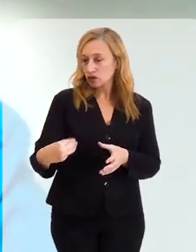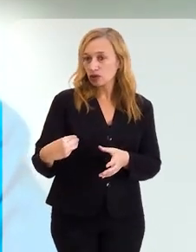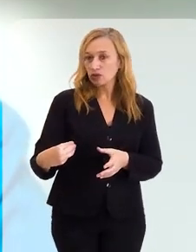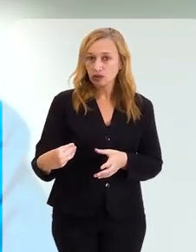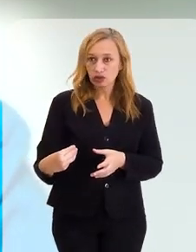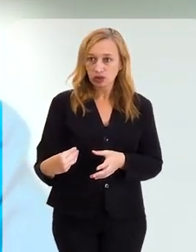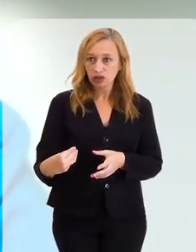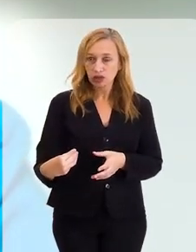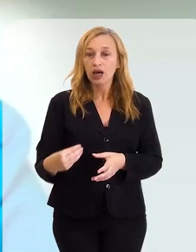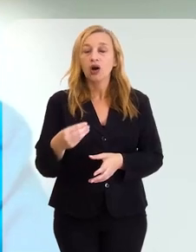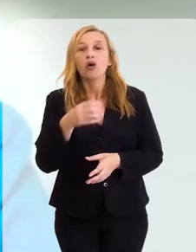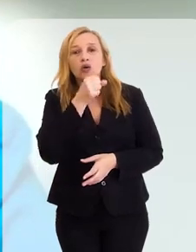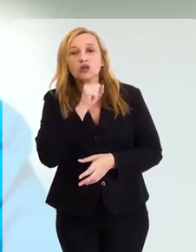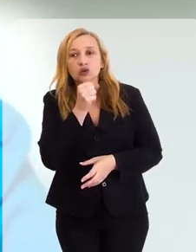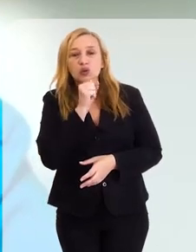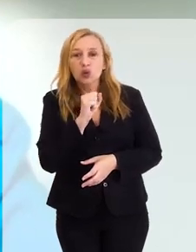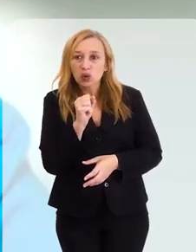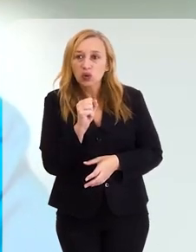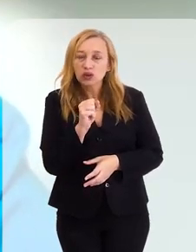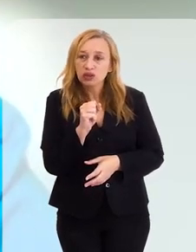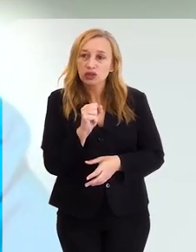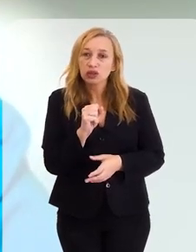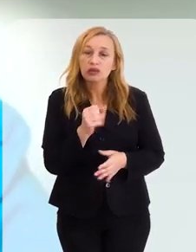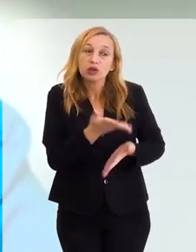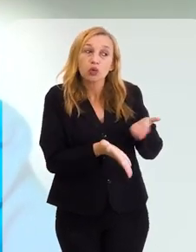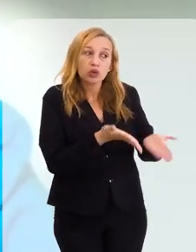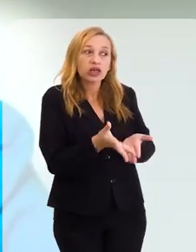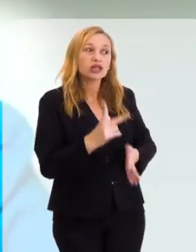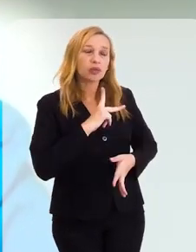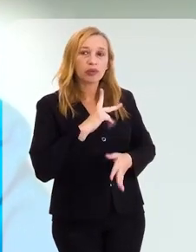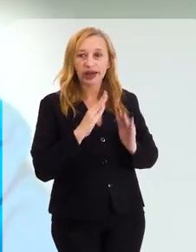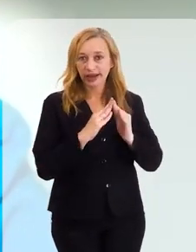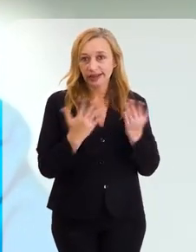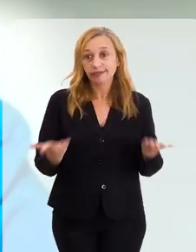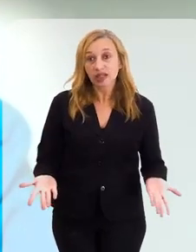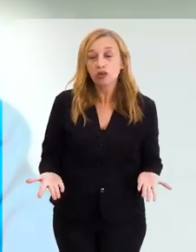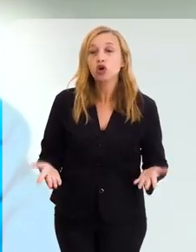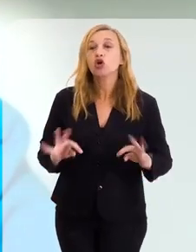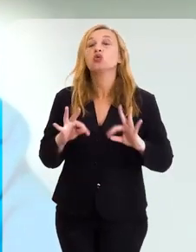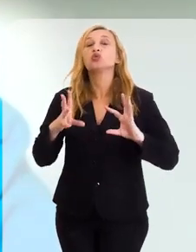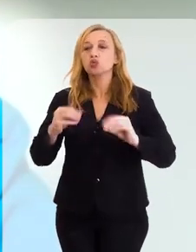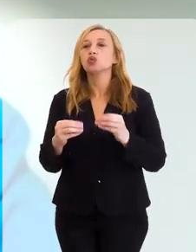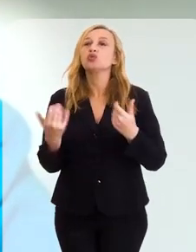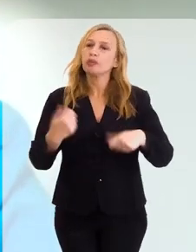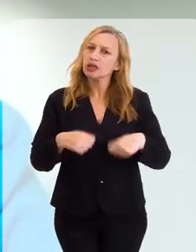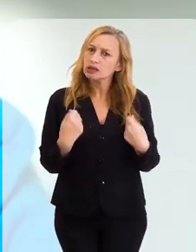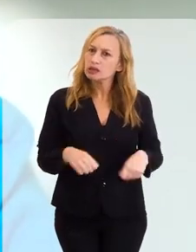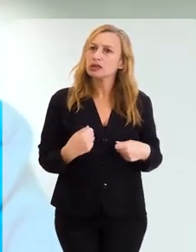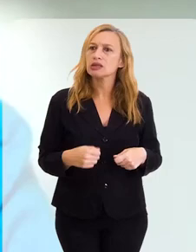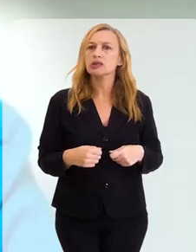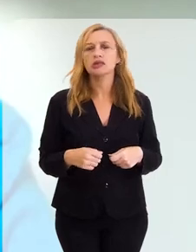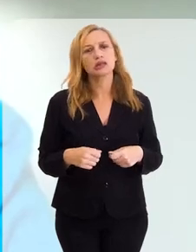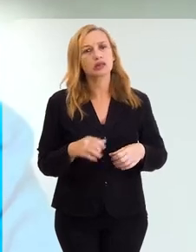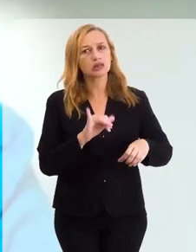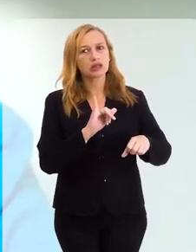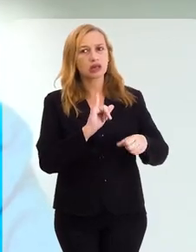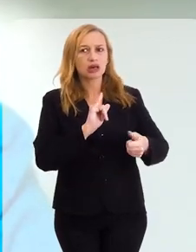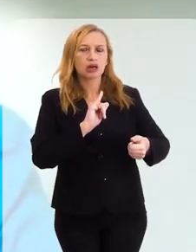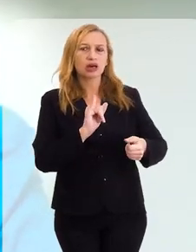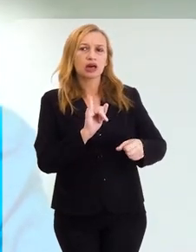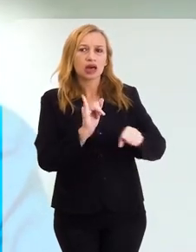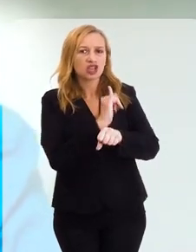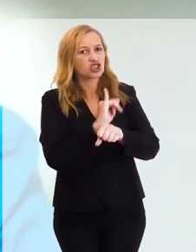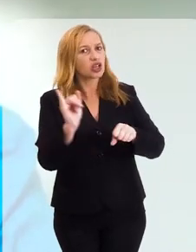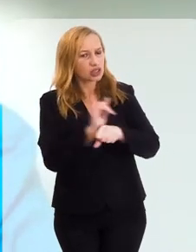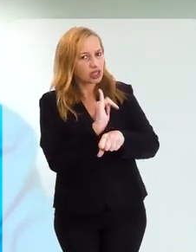casais e pessoas com filhos pequenos, crianças ou pessoas idosas, pessoas que exigem cuidado na própria casa. Então, tudo isso precisa